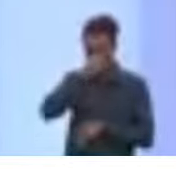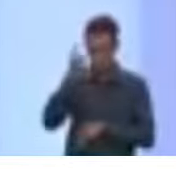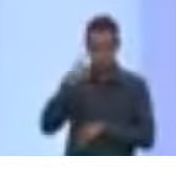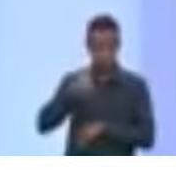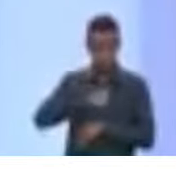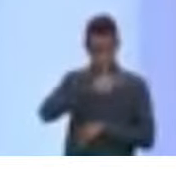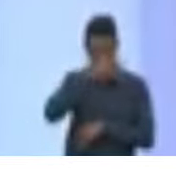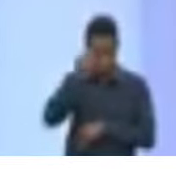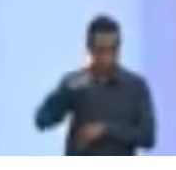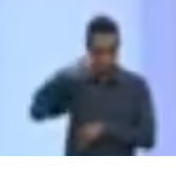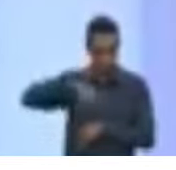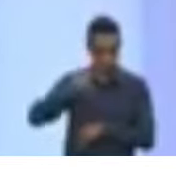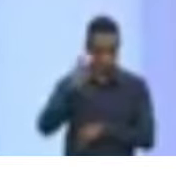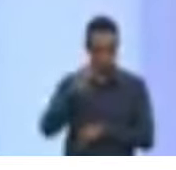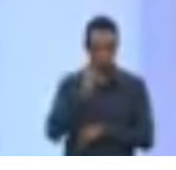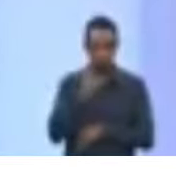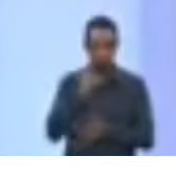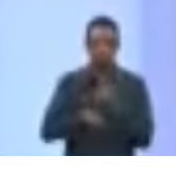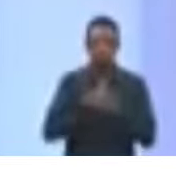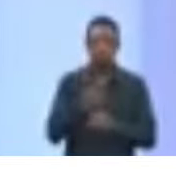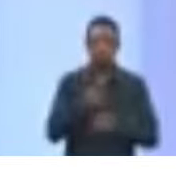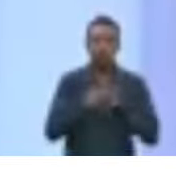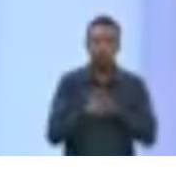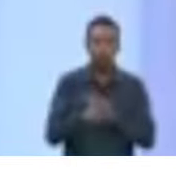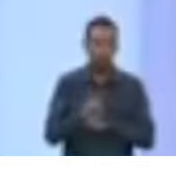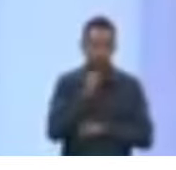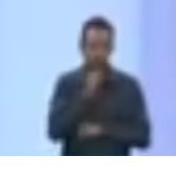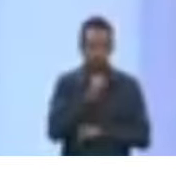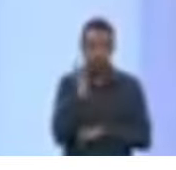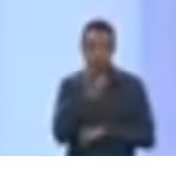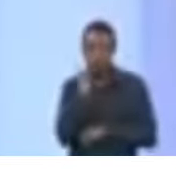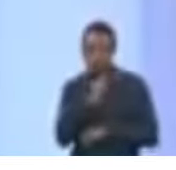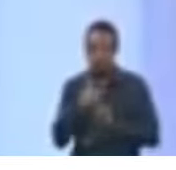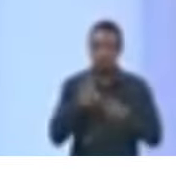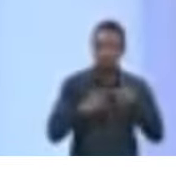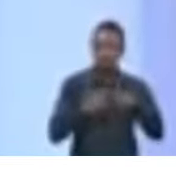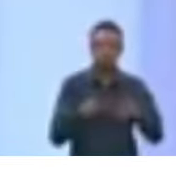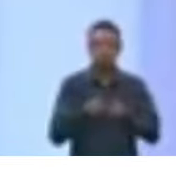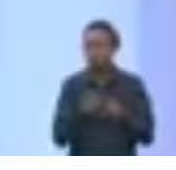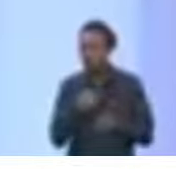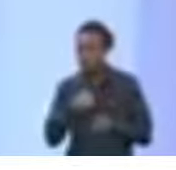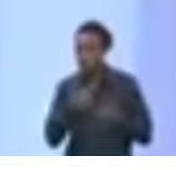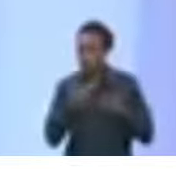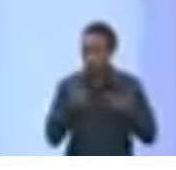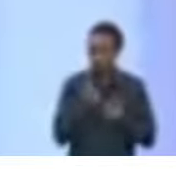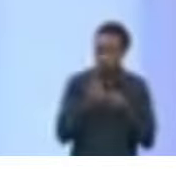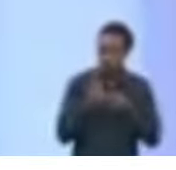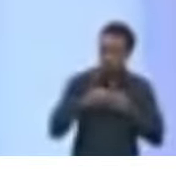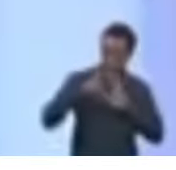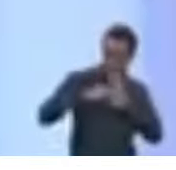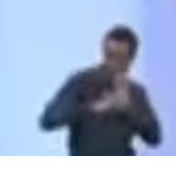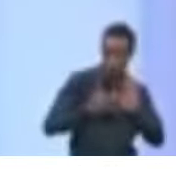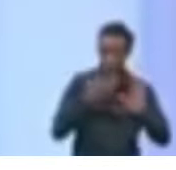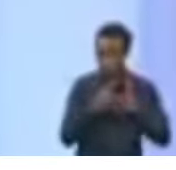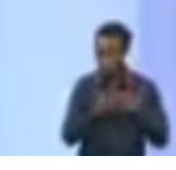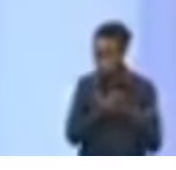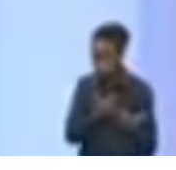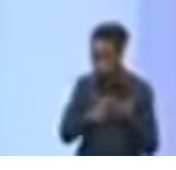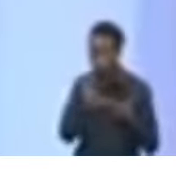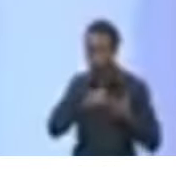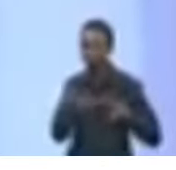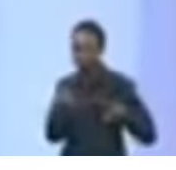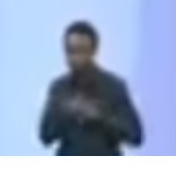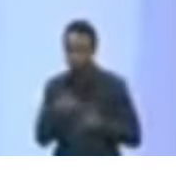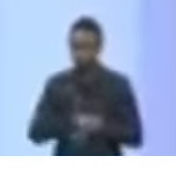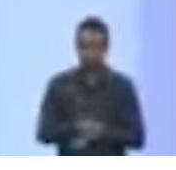vou criar o pronto-socorro do emprego. E dentro do pronto-socorro do emprego, algumas linhas específicas para homens, para jovens e para